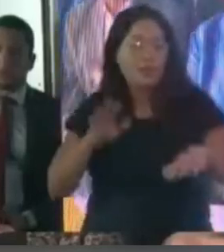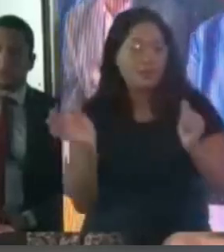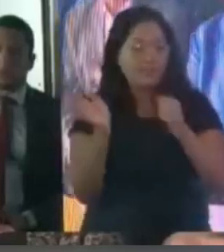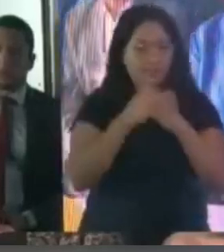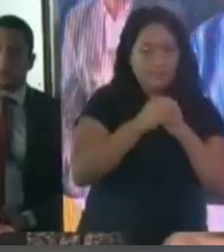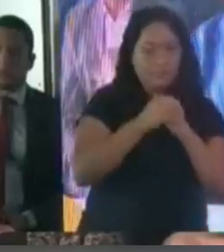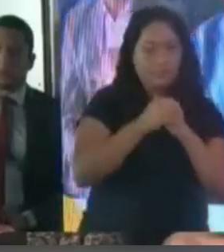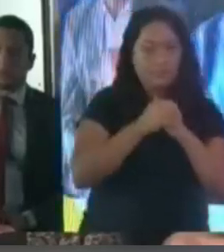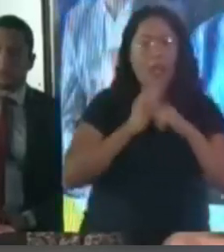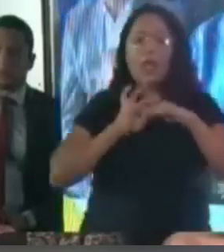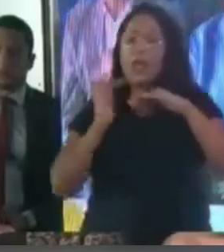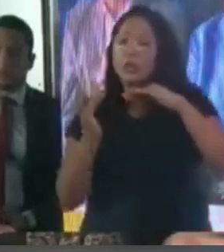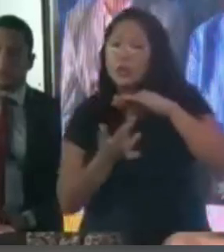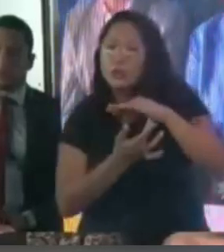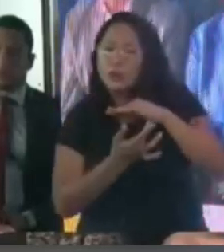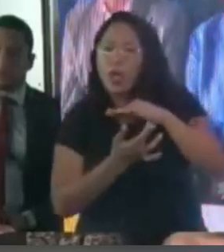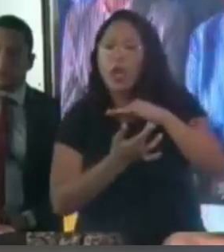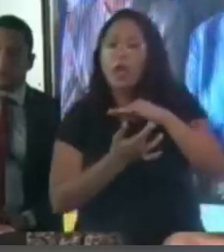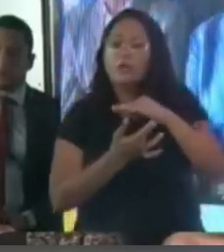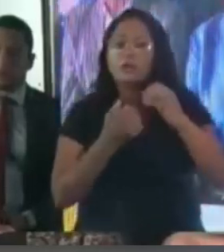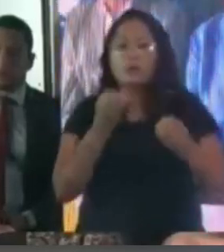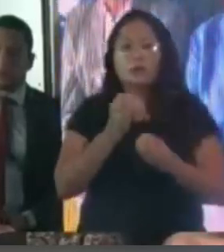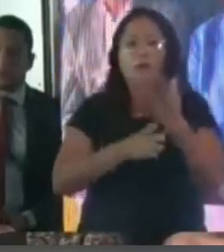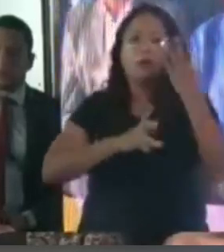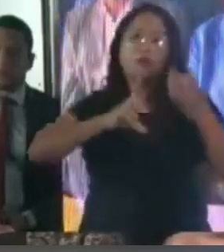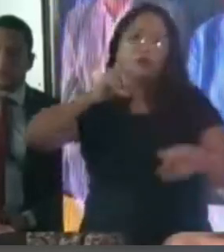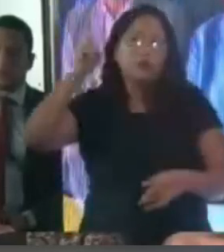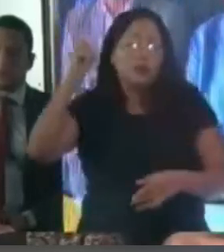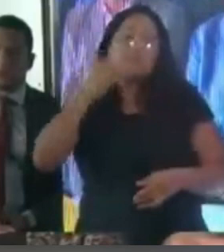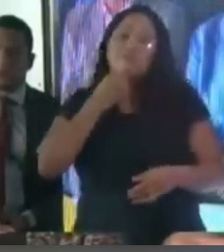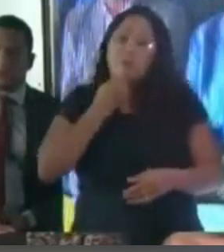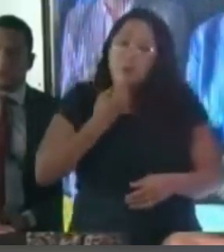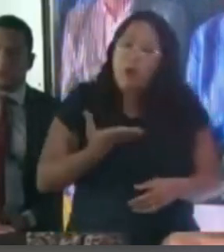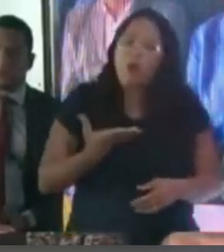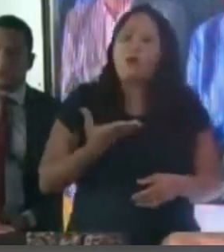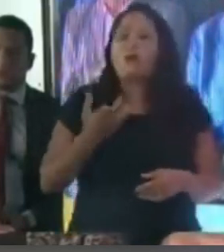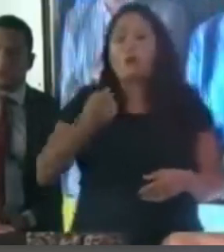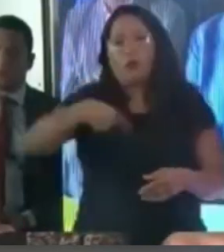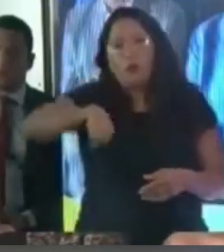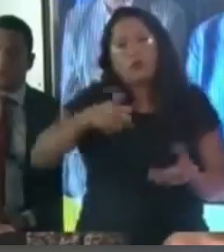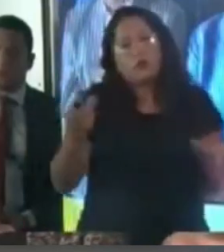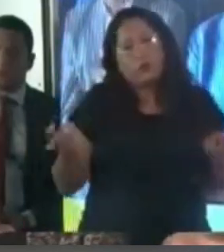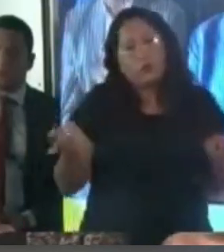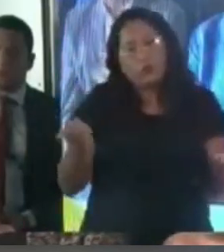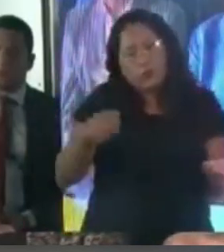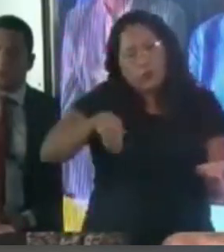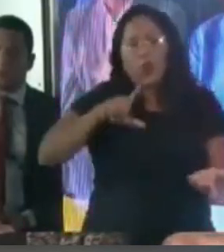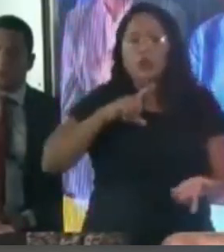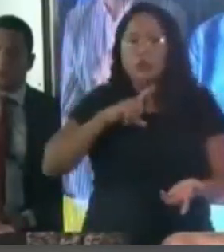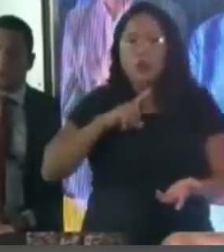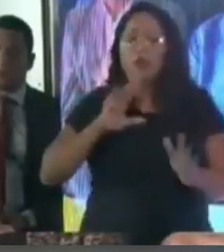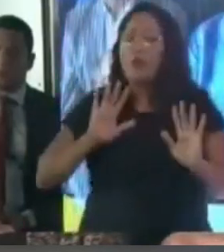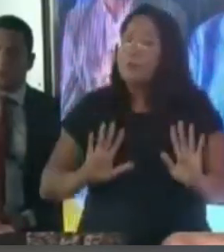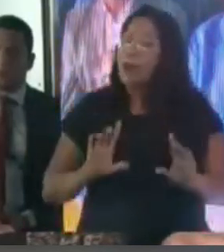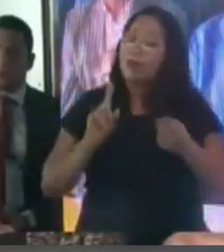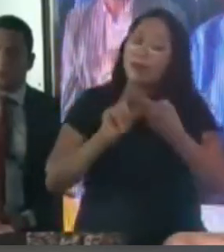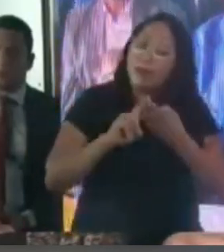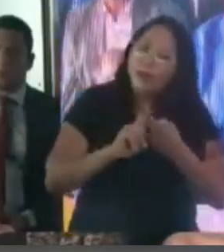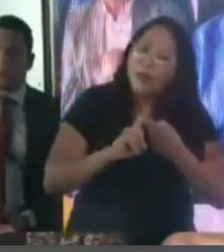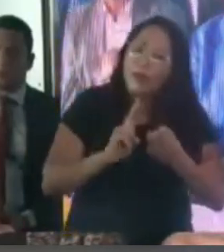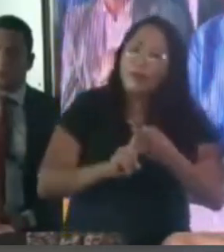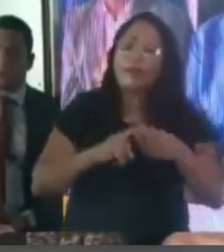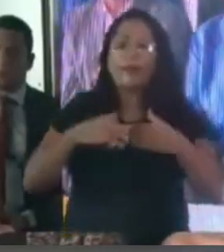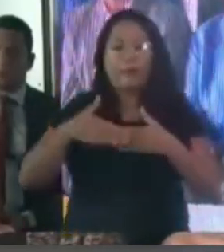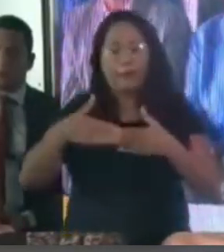As redes sociais foram inventadas por inspiração de Deus, como tudo de bom que a humanidade tem. Mas também, como a trajetória humana mostra,